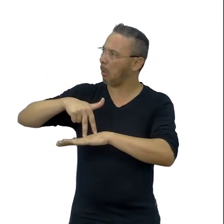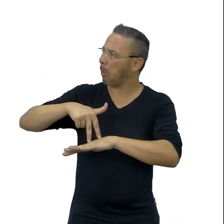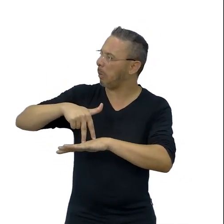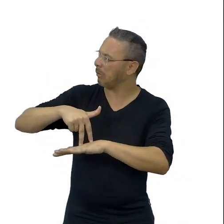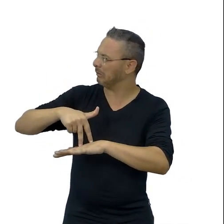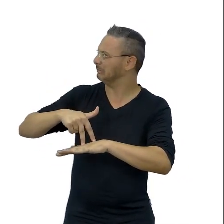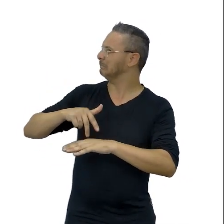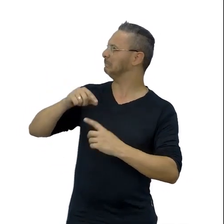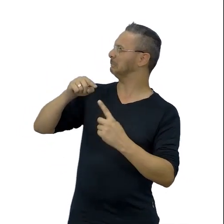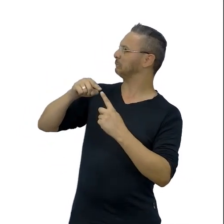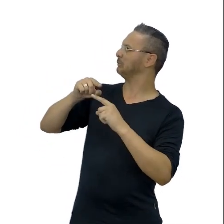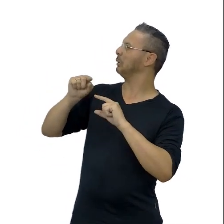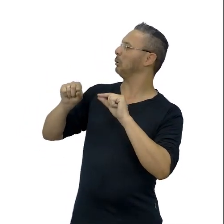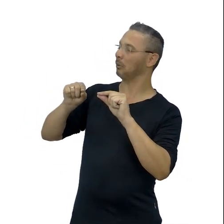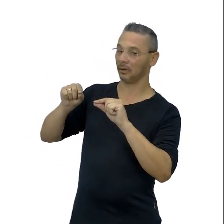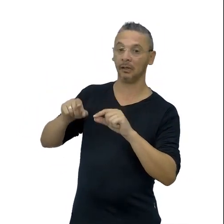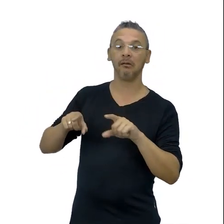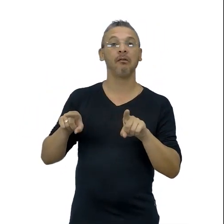a informação.